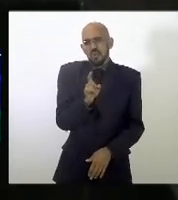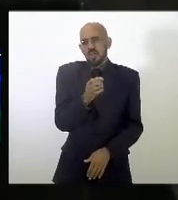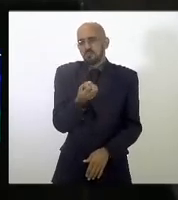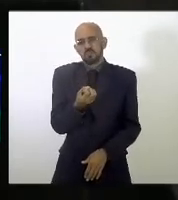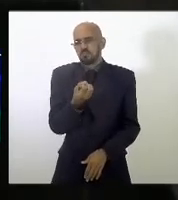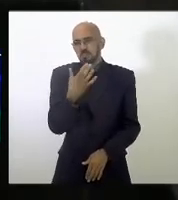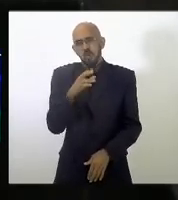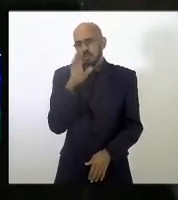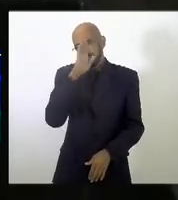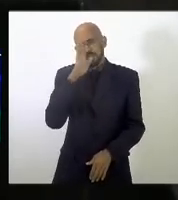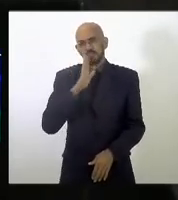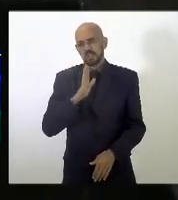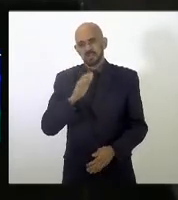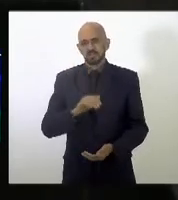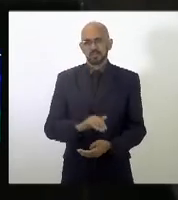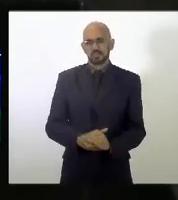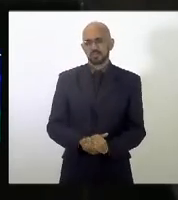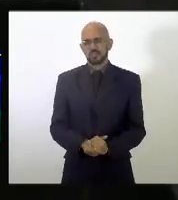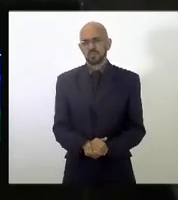nosso país.